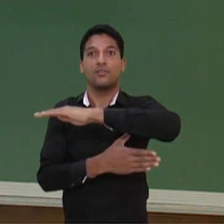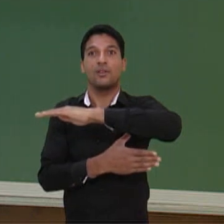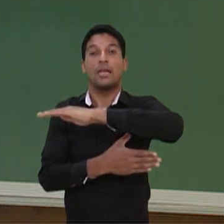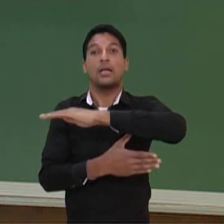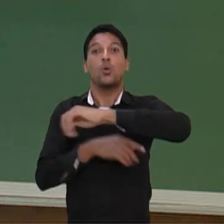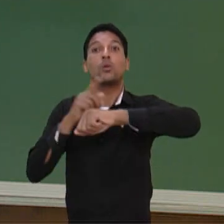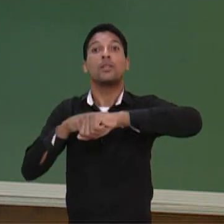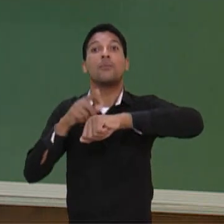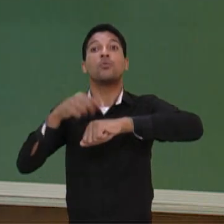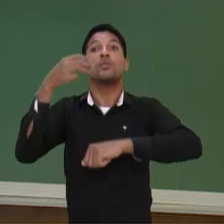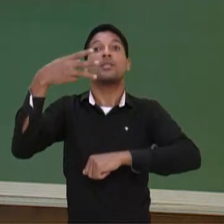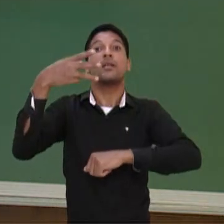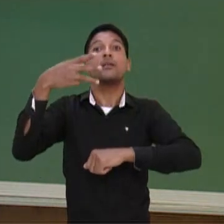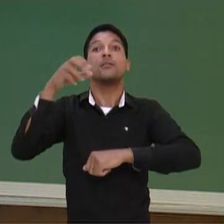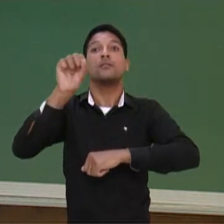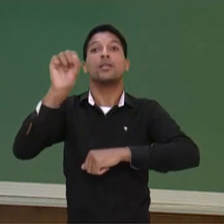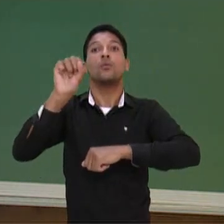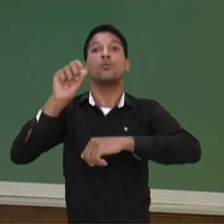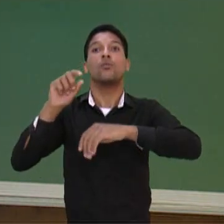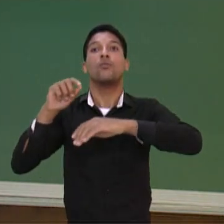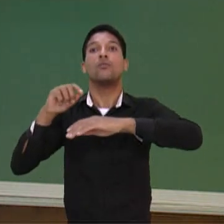segundos. Ok?